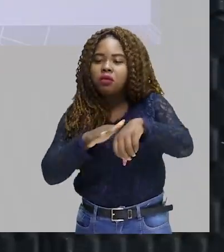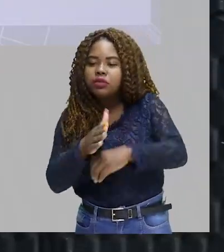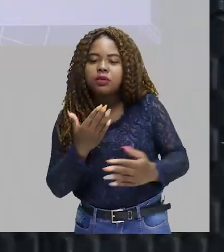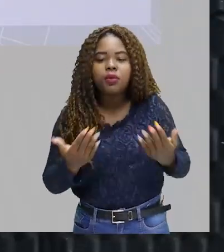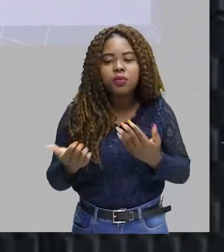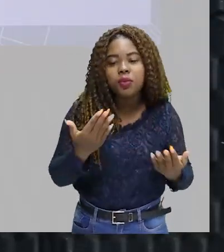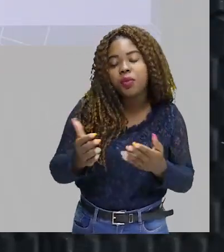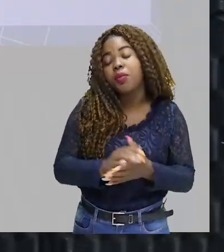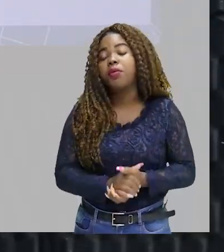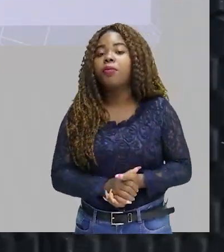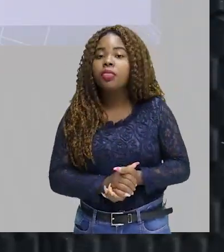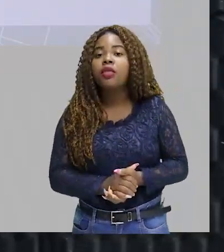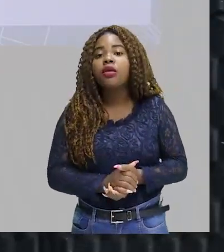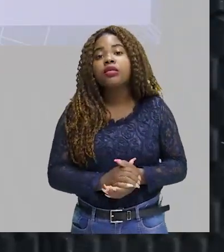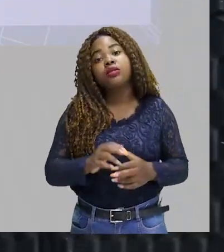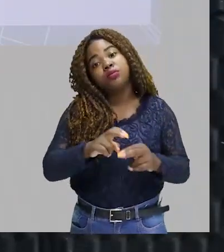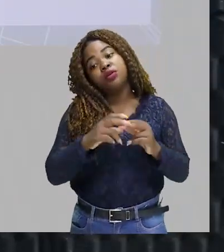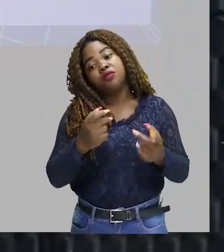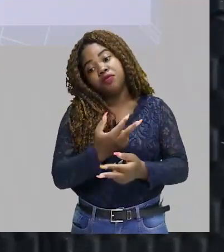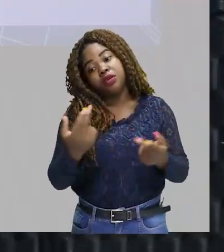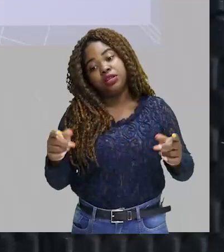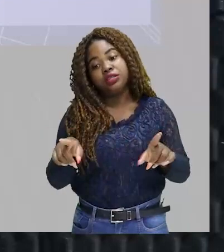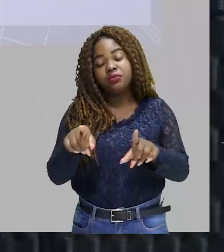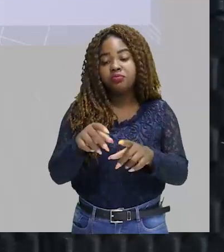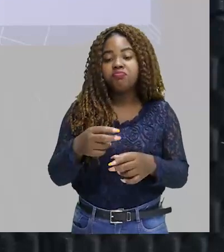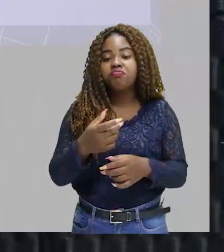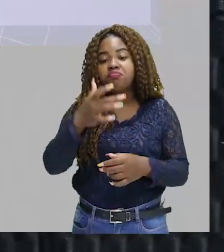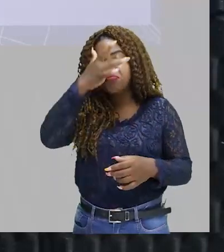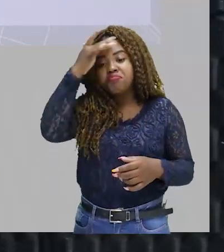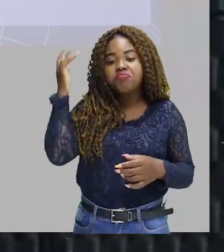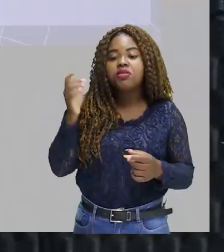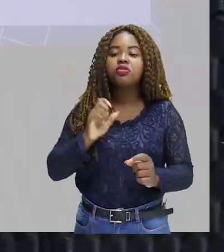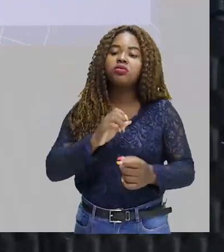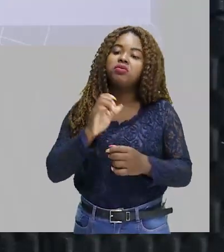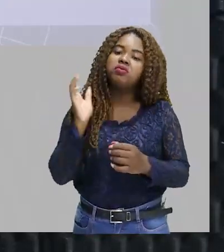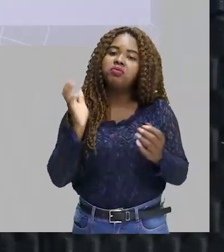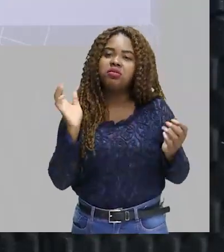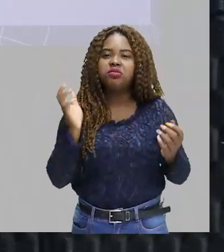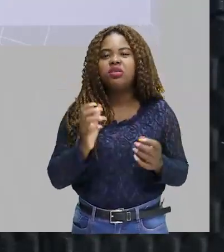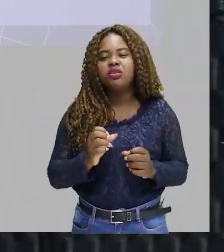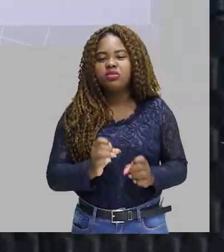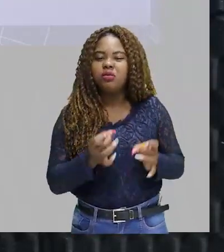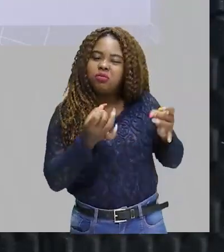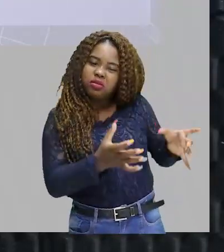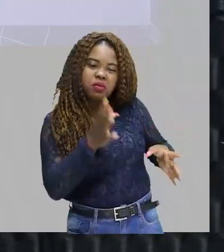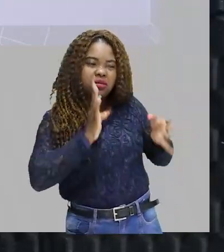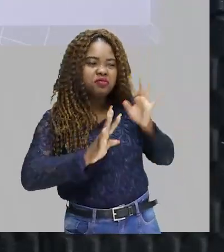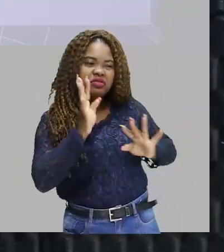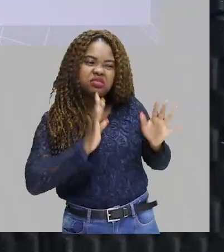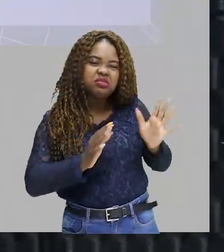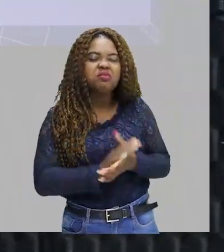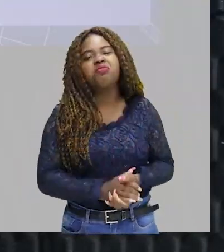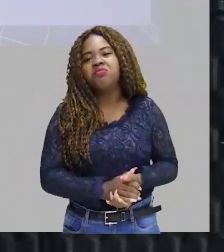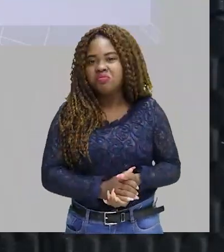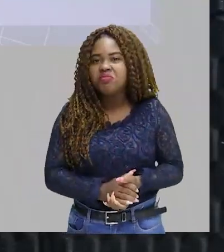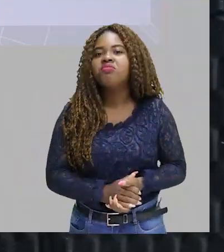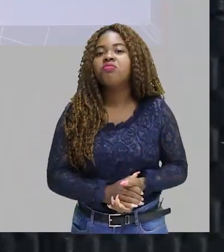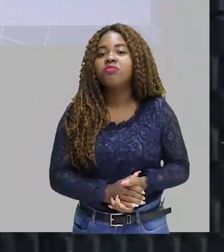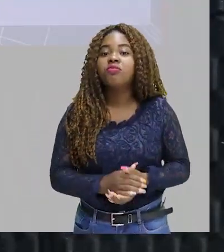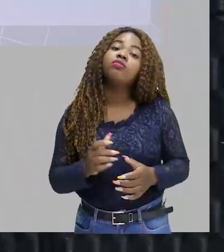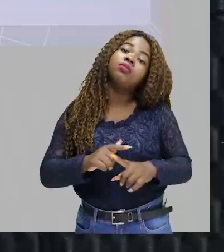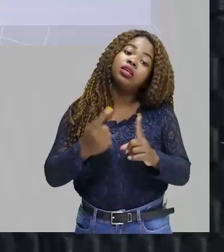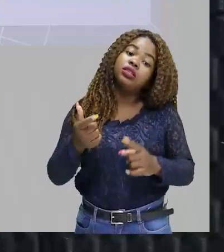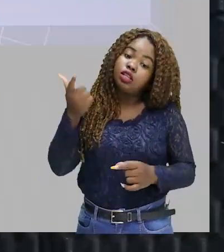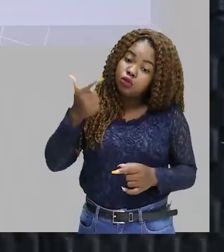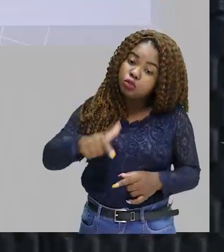apesar de que muitas pessoas estão migrando aí para outras redes sociais, meio que já abandonaram um pouco o Facebook, mas ela continua